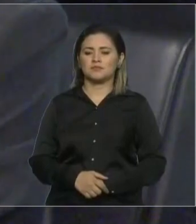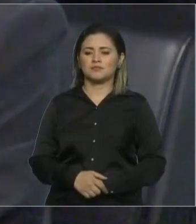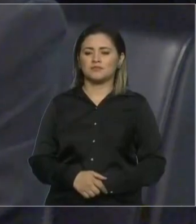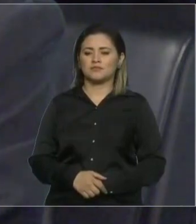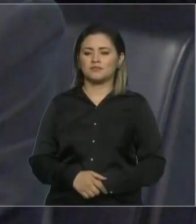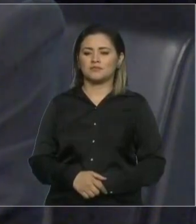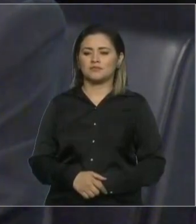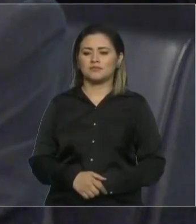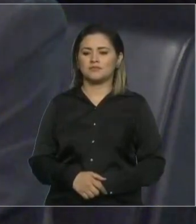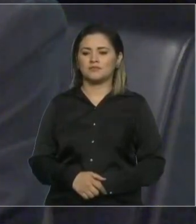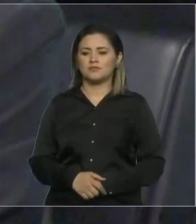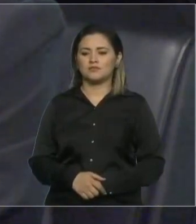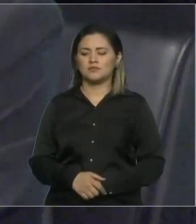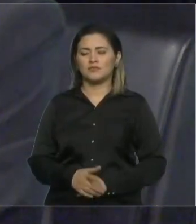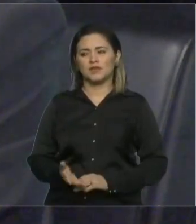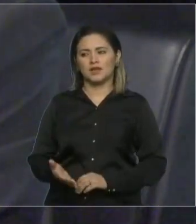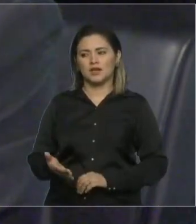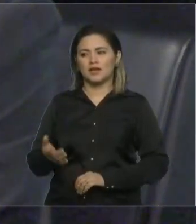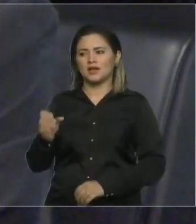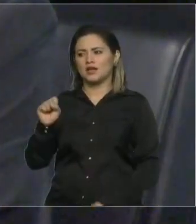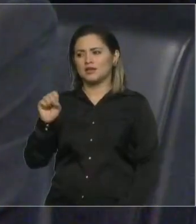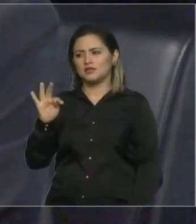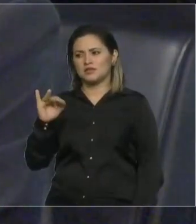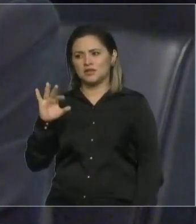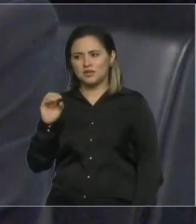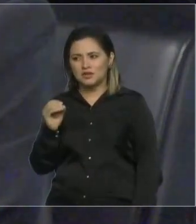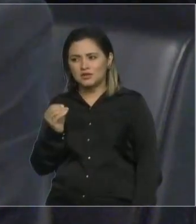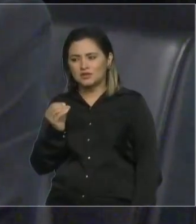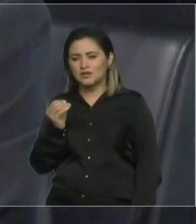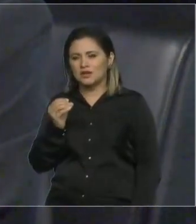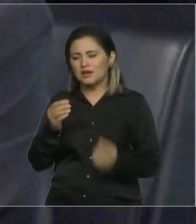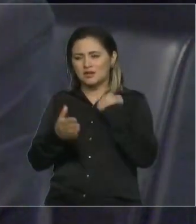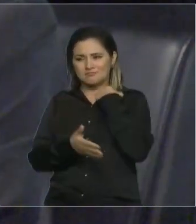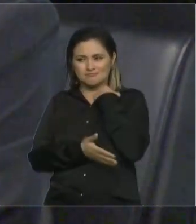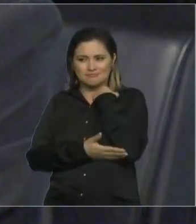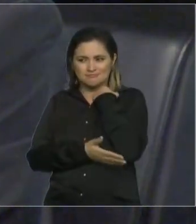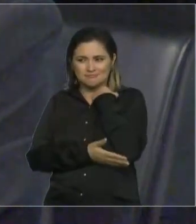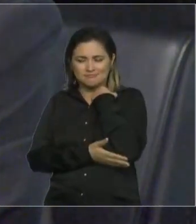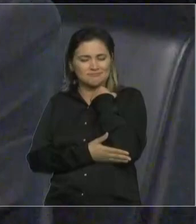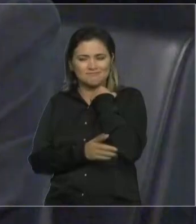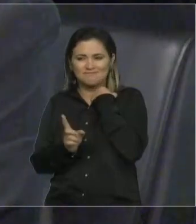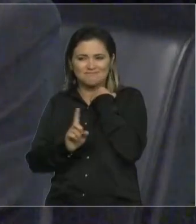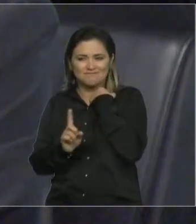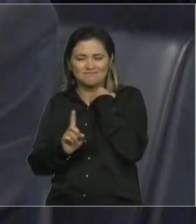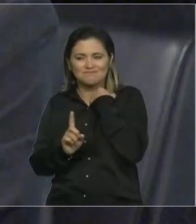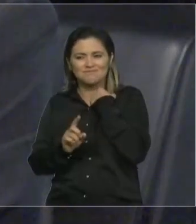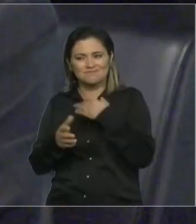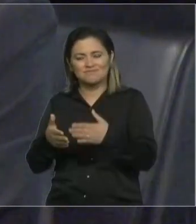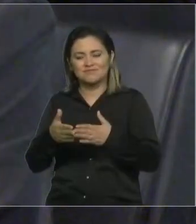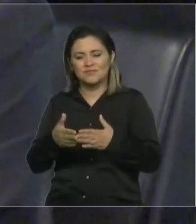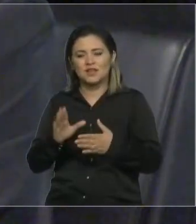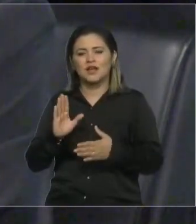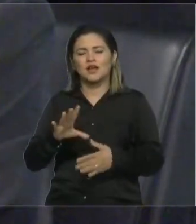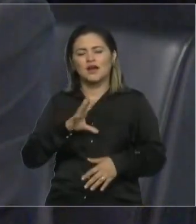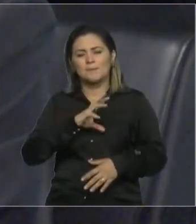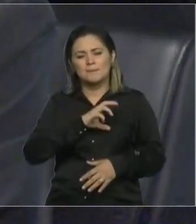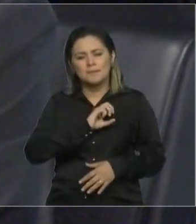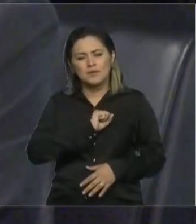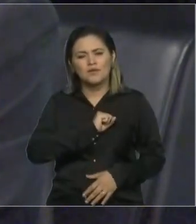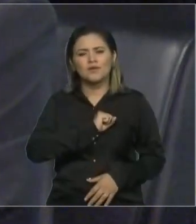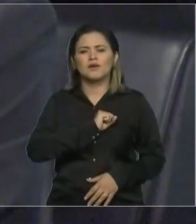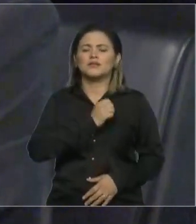que o Stênio não fique enciumado, viu, se ele estiver assistindo aqui, mas é um amor filos mesmo, aquele amor